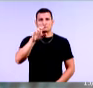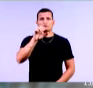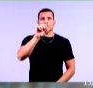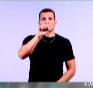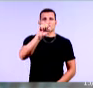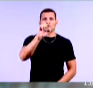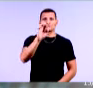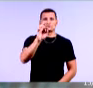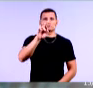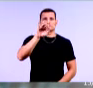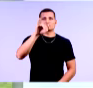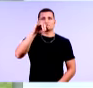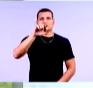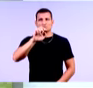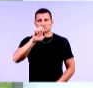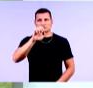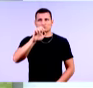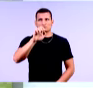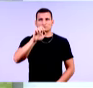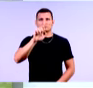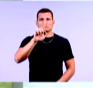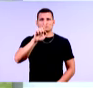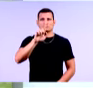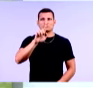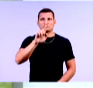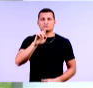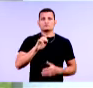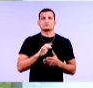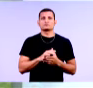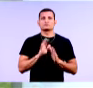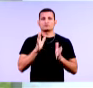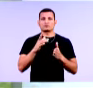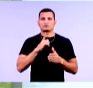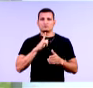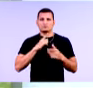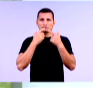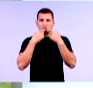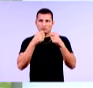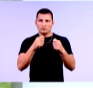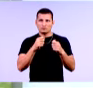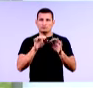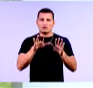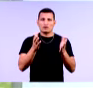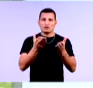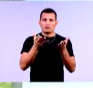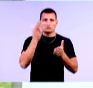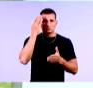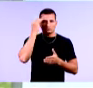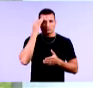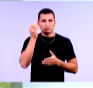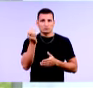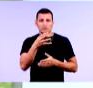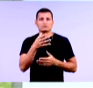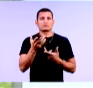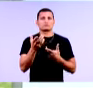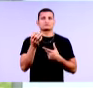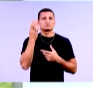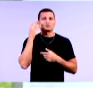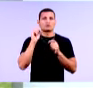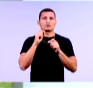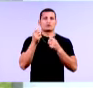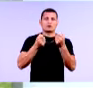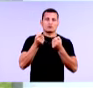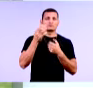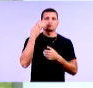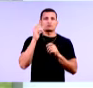já existem na linguagem de forma primitiva, que a gente chama, agora ele sabe novos tipos. Ele sabe o que é um veículo, ele sabe o que é um